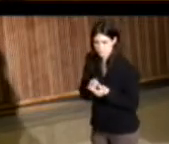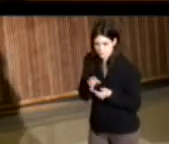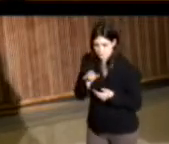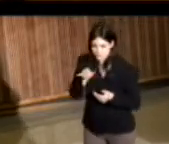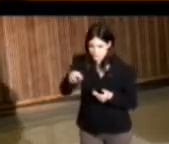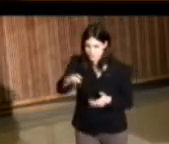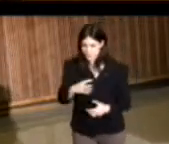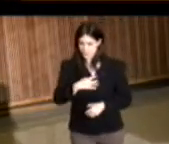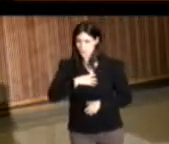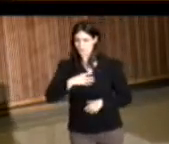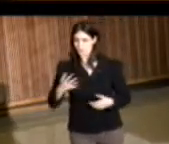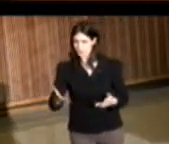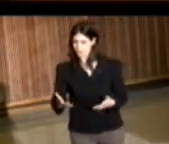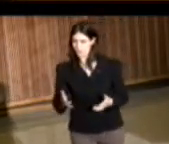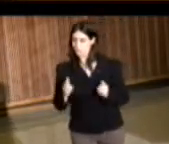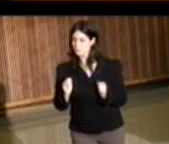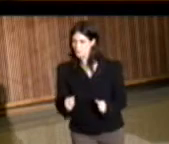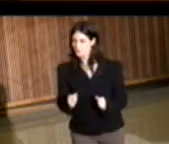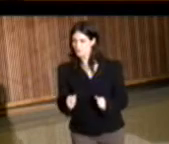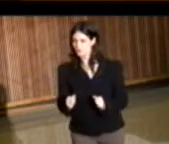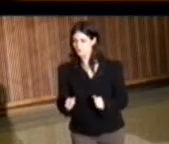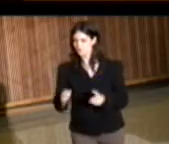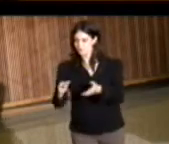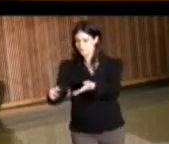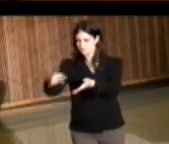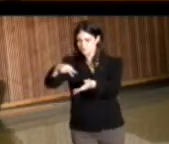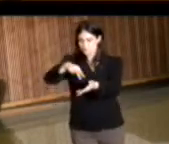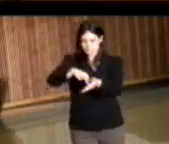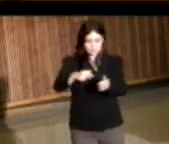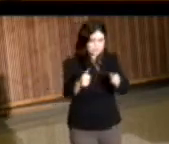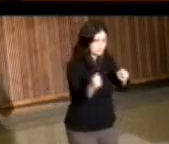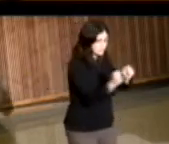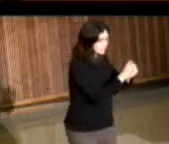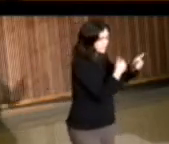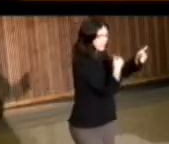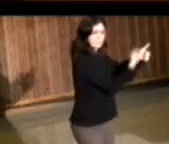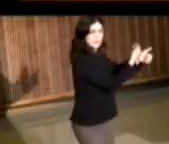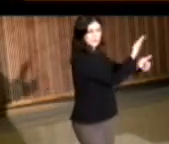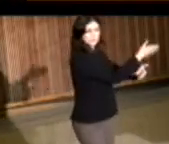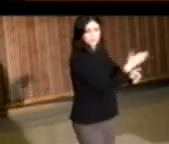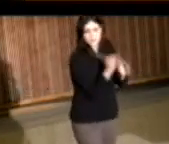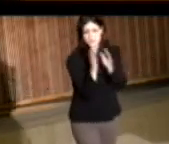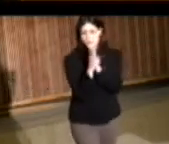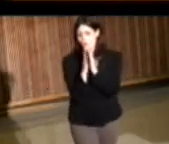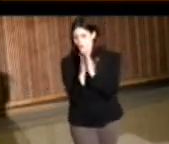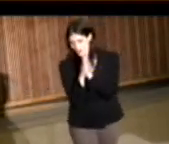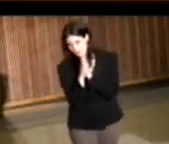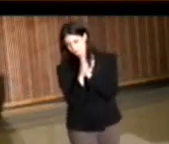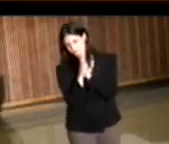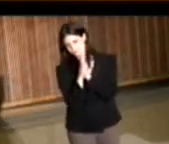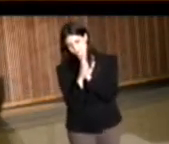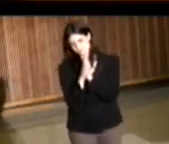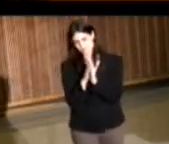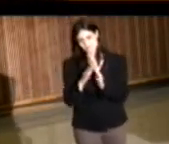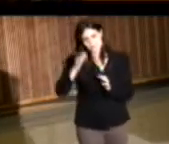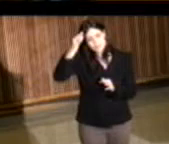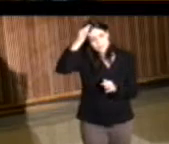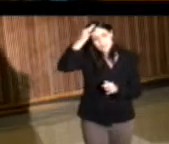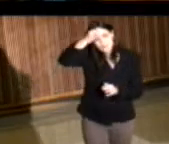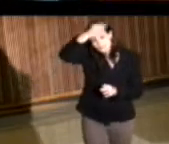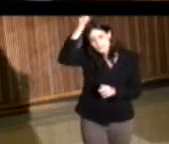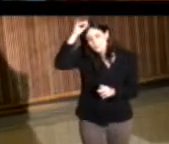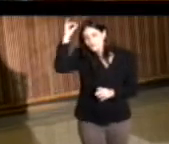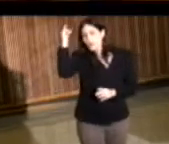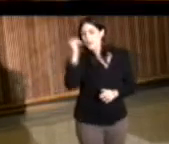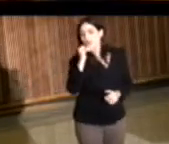lugar, para vir aqui, para a gente orar. Eu quero orar por você hoje. Você que está ouvindo a voz do Espírito dizer: quem